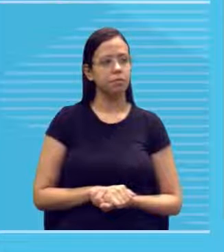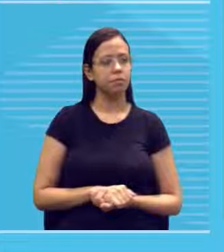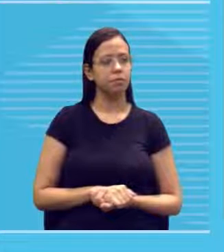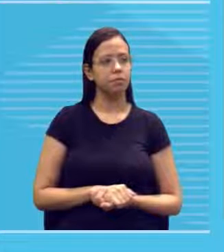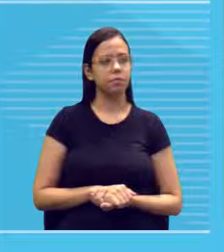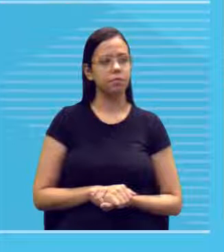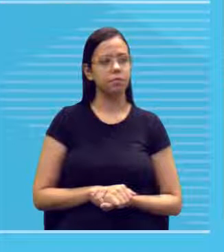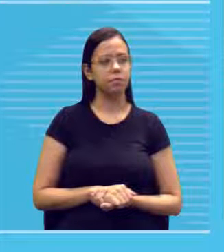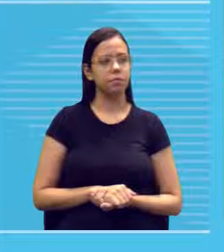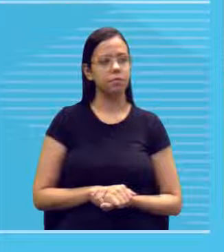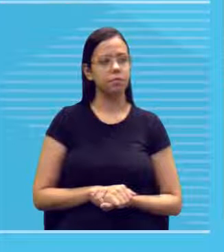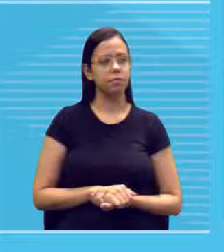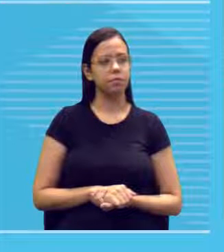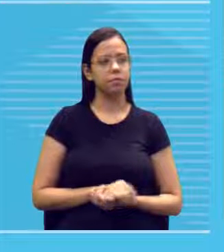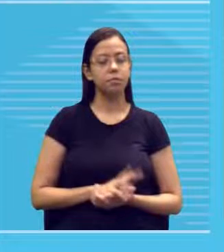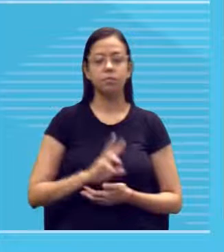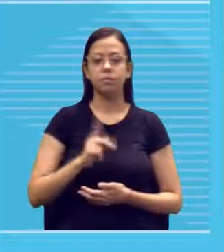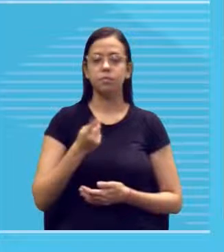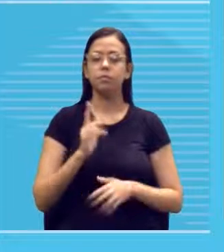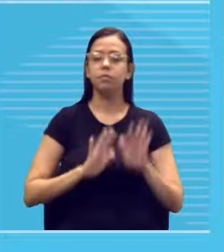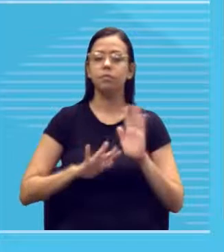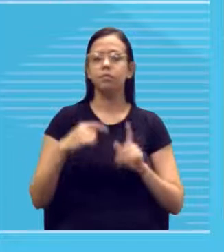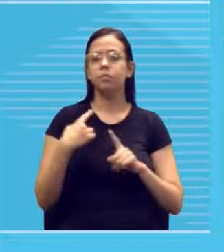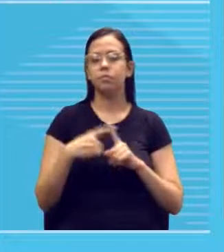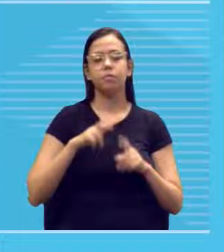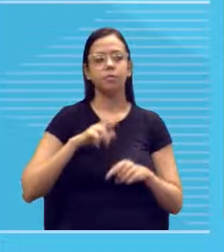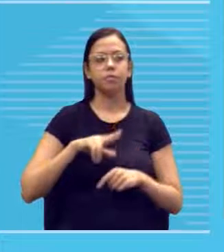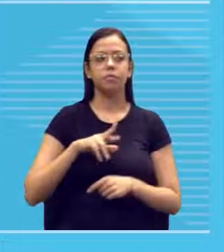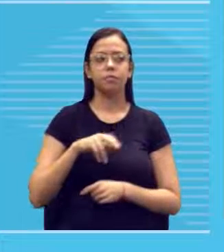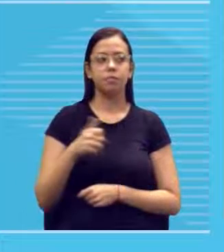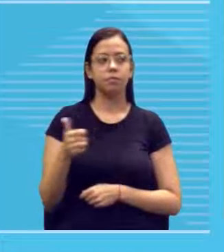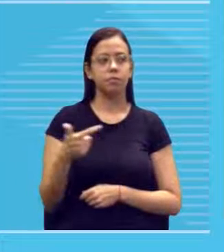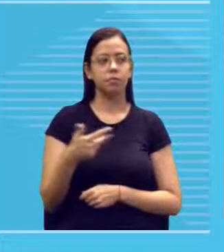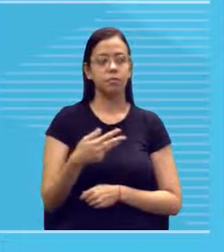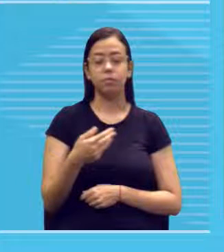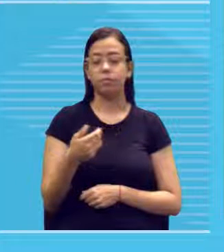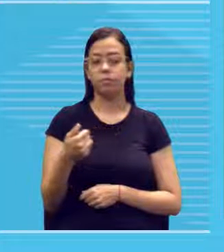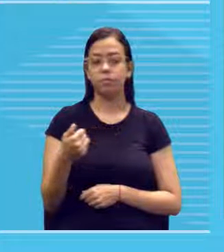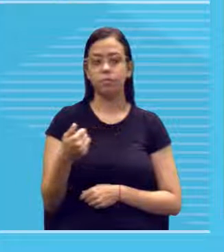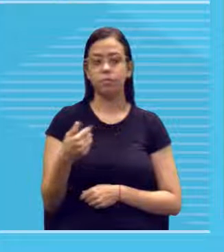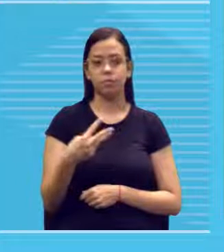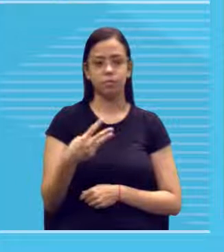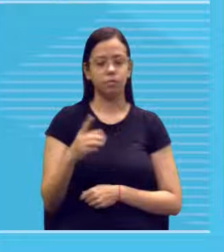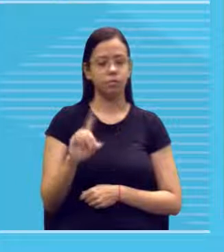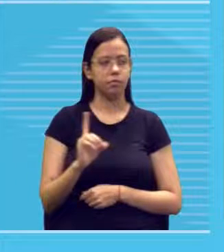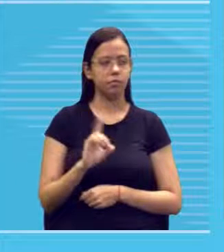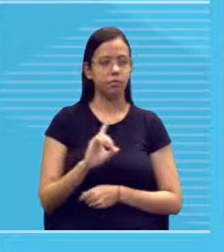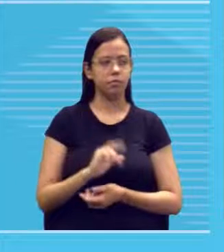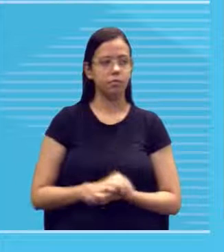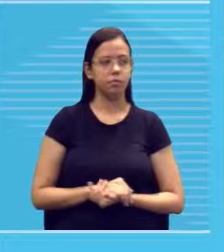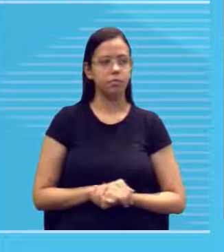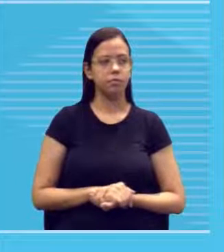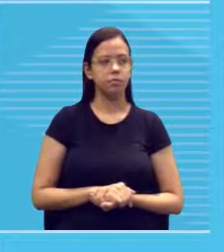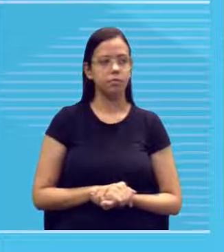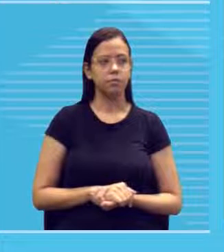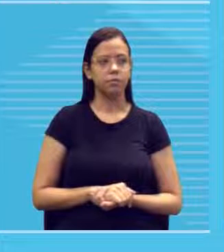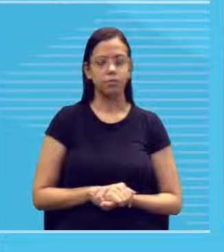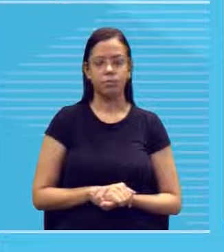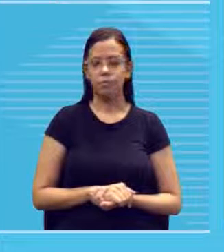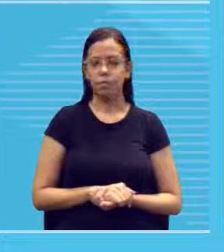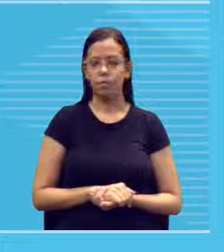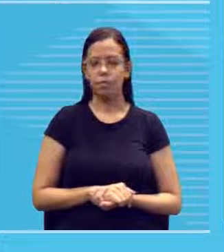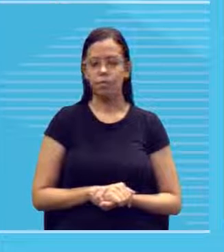esse H bem aqui com cuidado gente h não é 13 não viu h não é 13 galinha